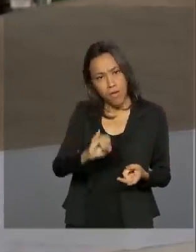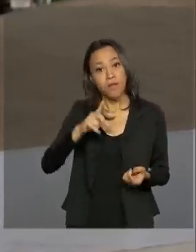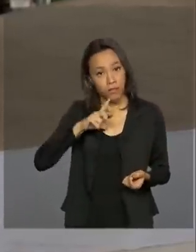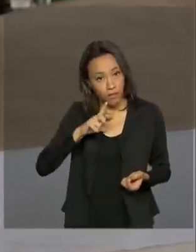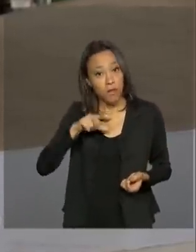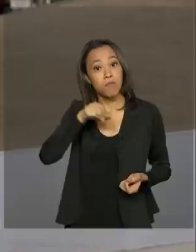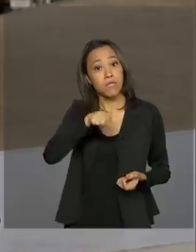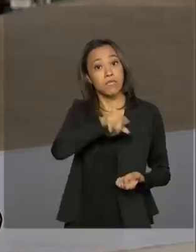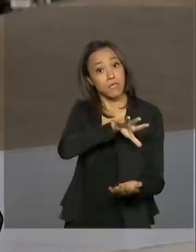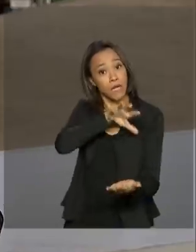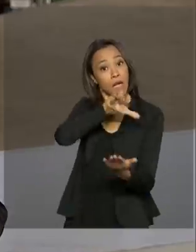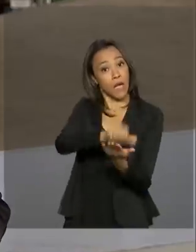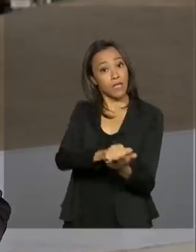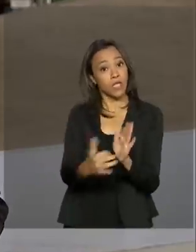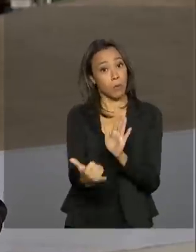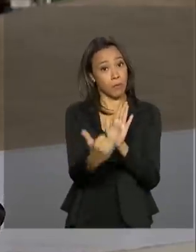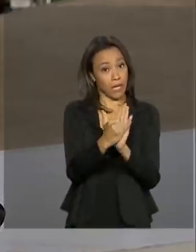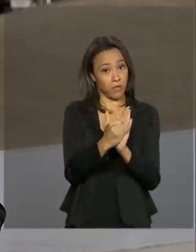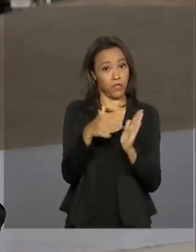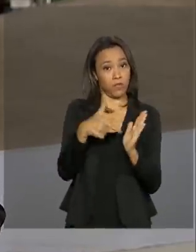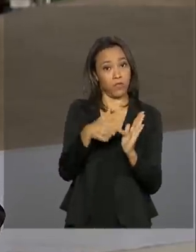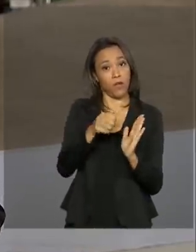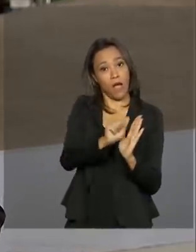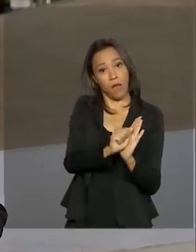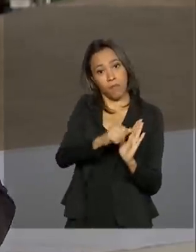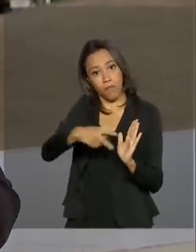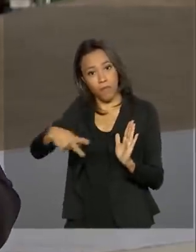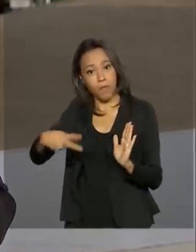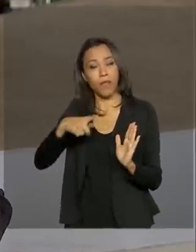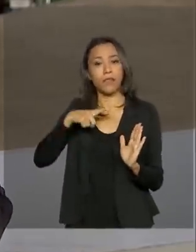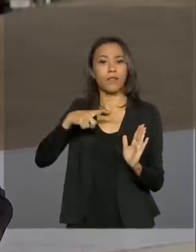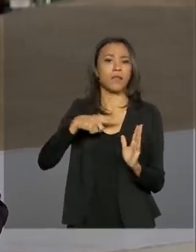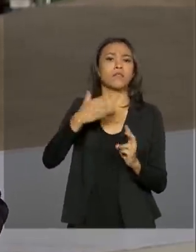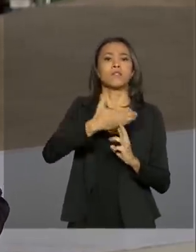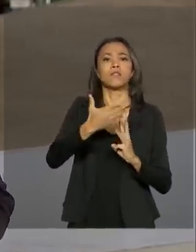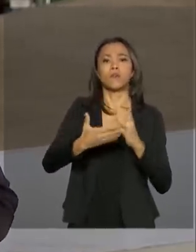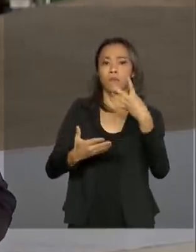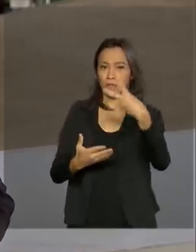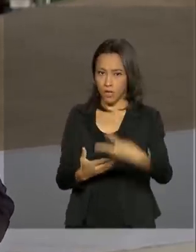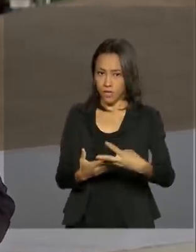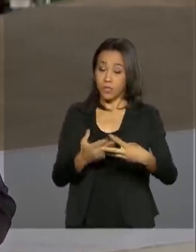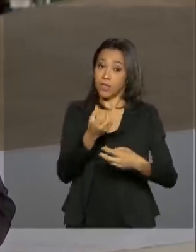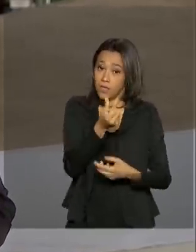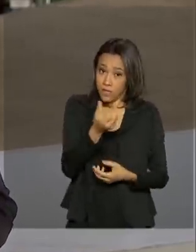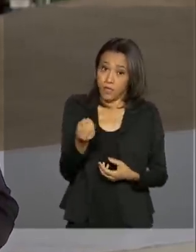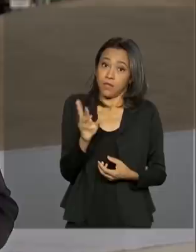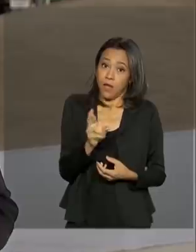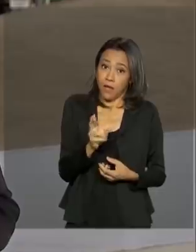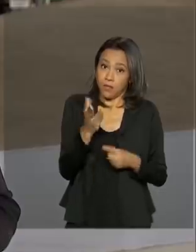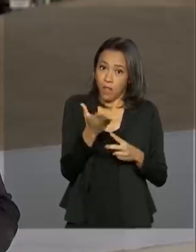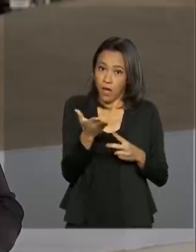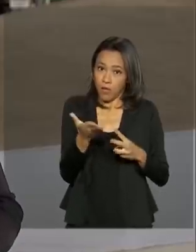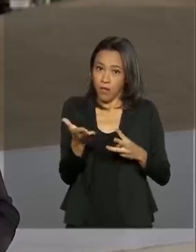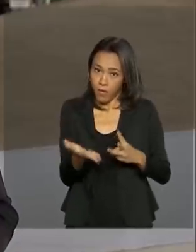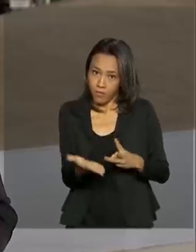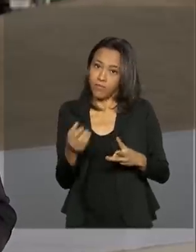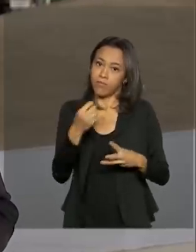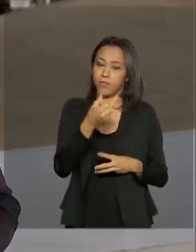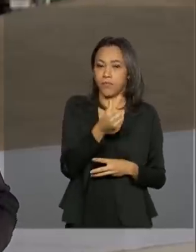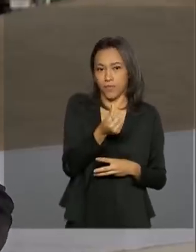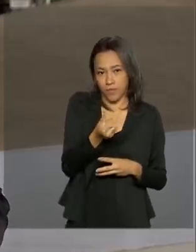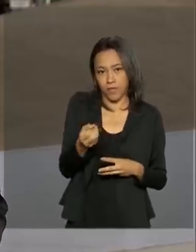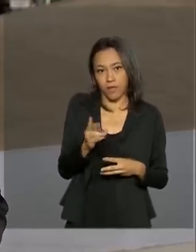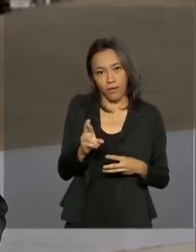que se cadastrar nesse aplicativo para ter acesso a essas parcelas. São 3 parcelas de R$ 600 cada como auxílio para